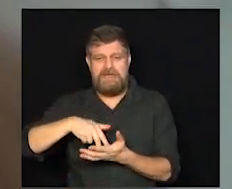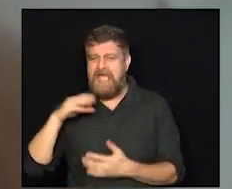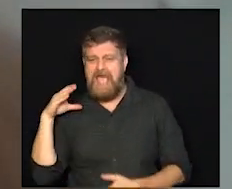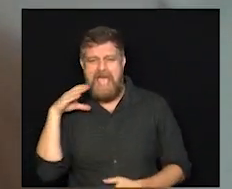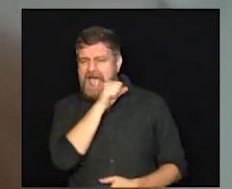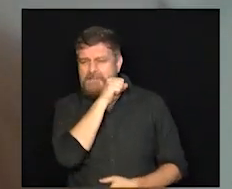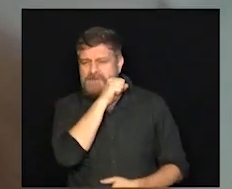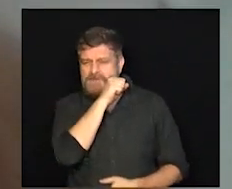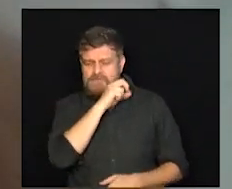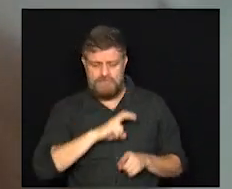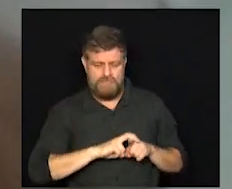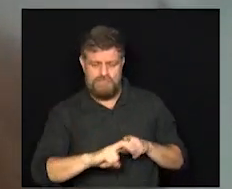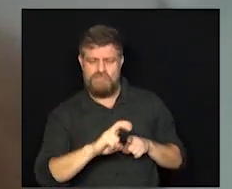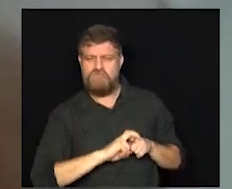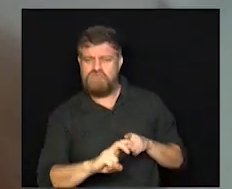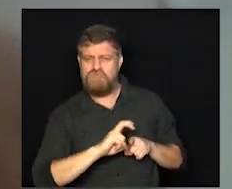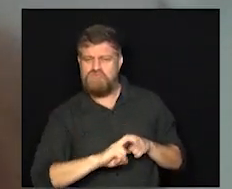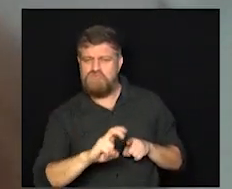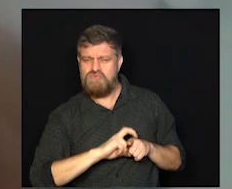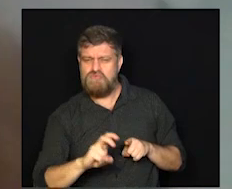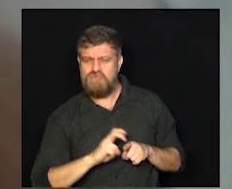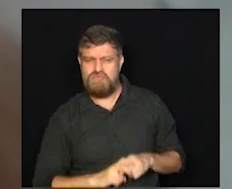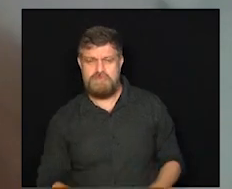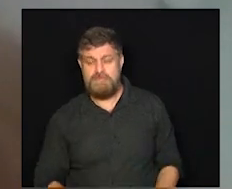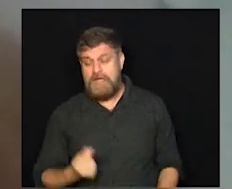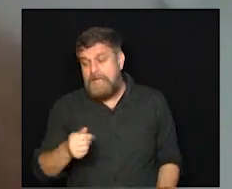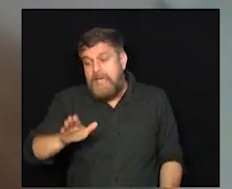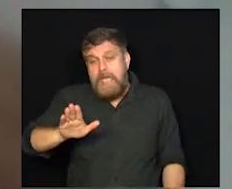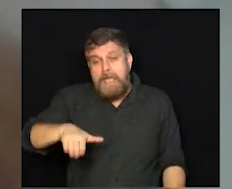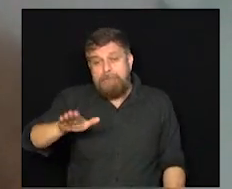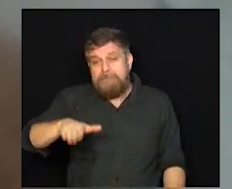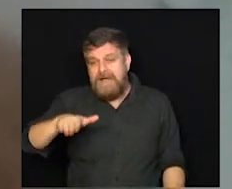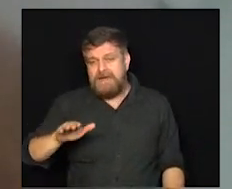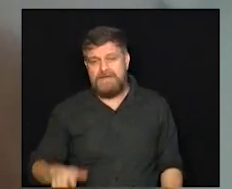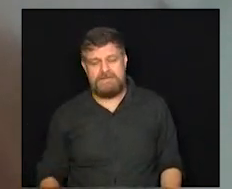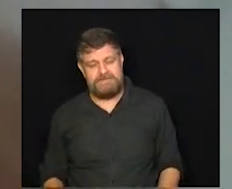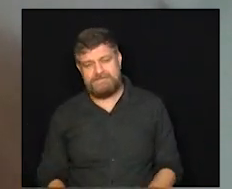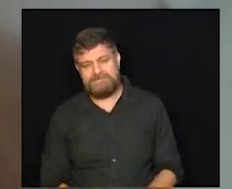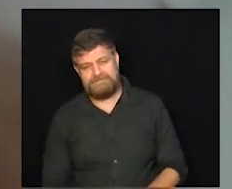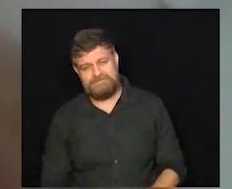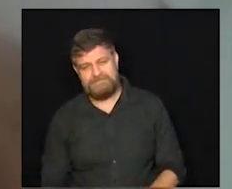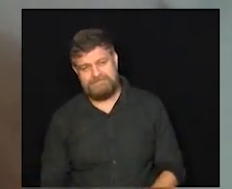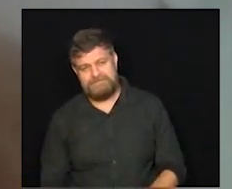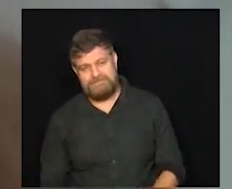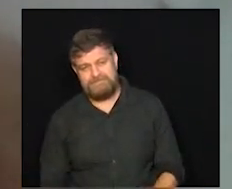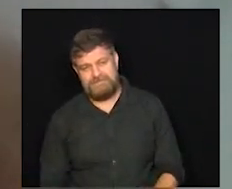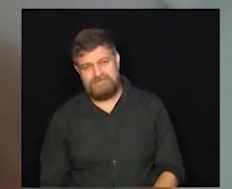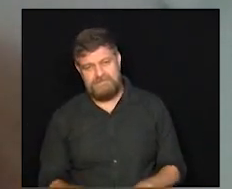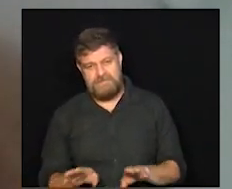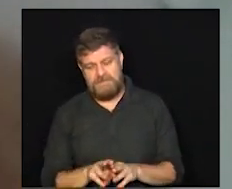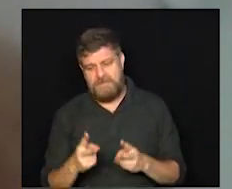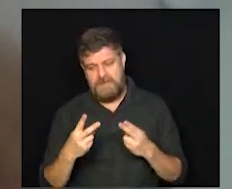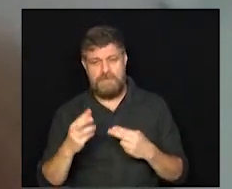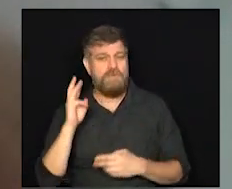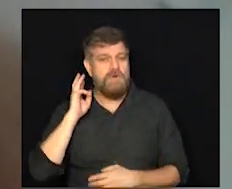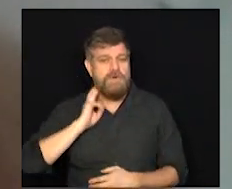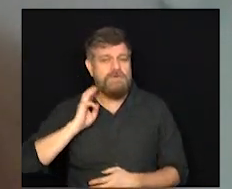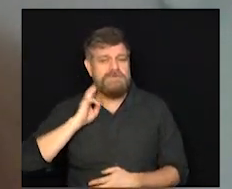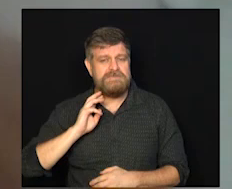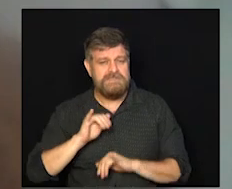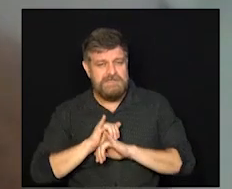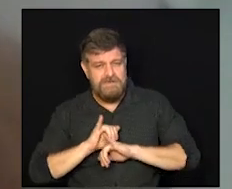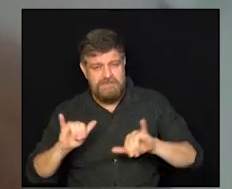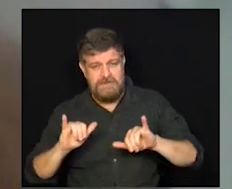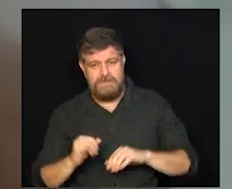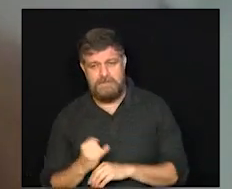logo ao seu destino, não é? E barato. Liga tudo o que precisa. Então, também como o Cecílio destacou, a